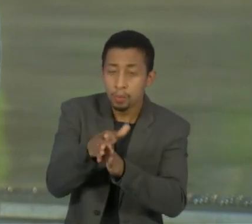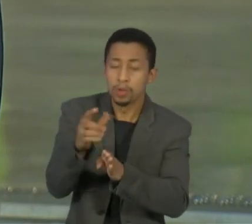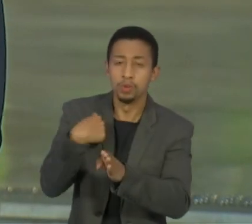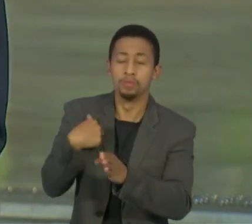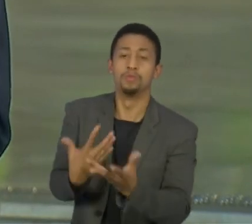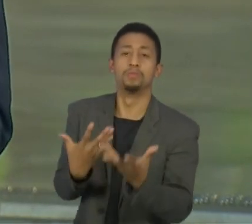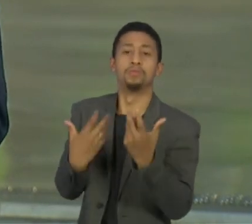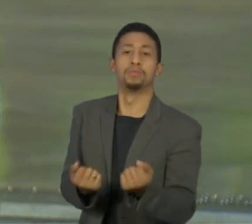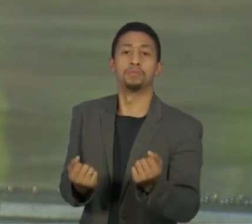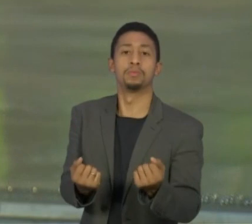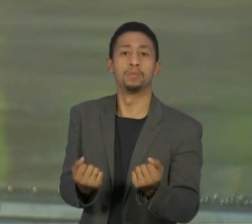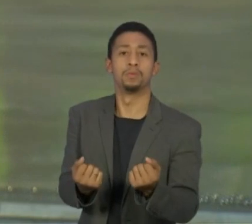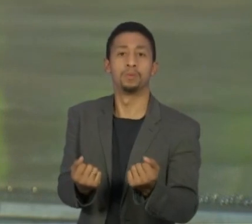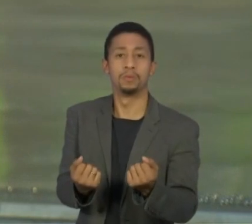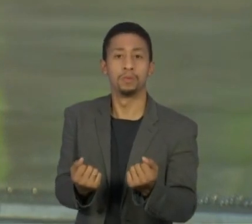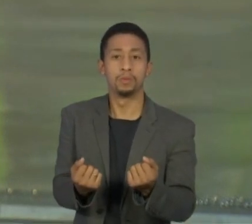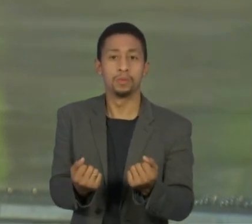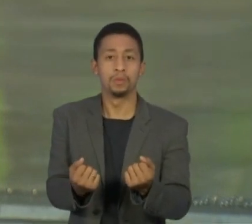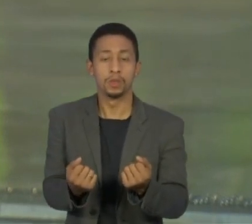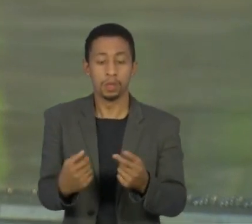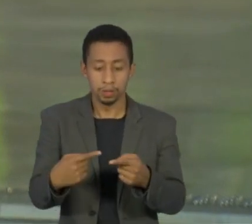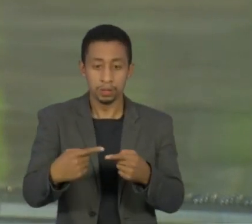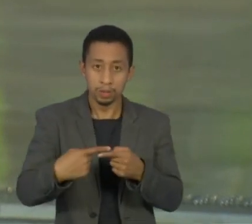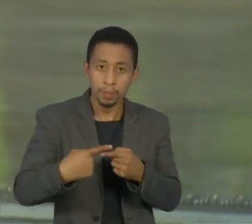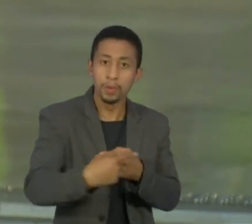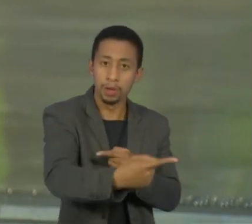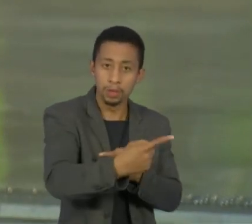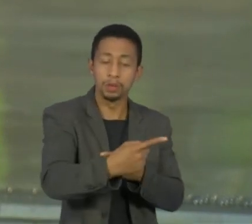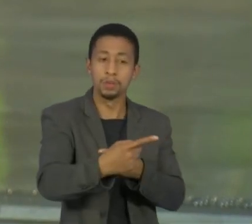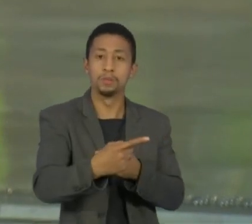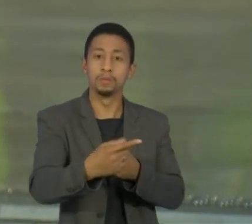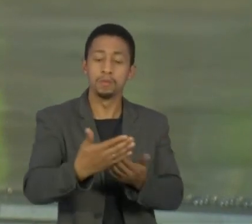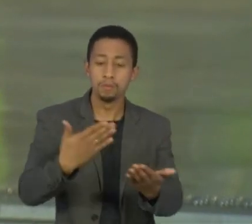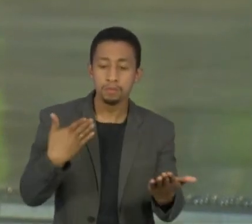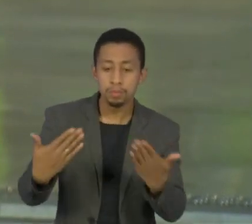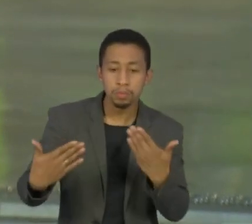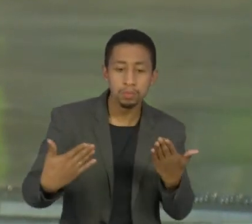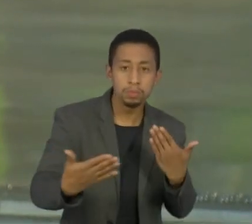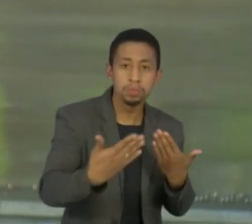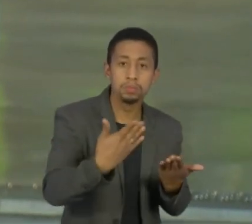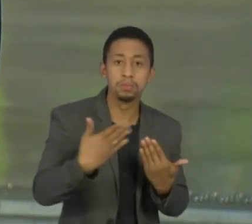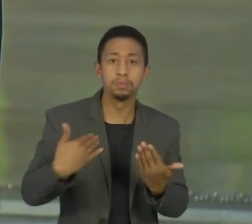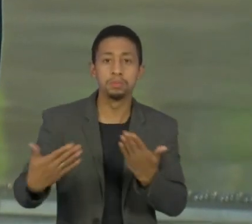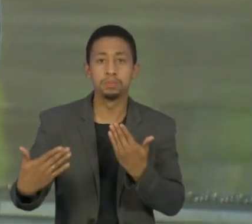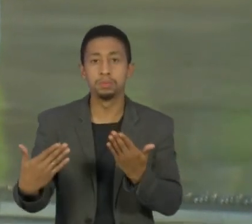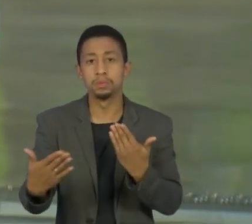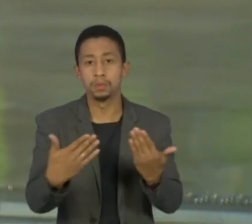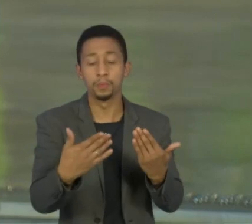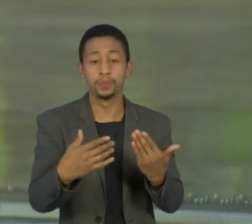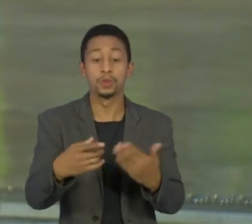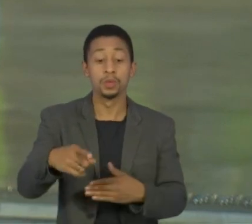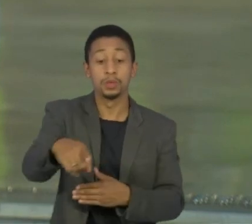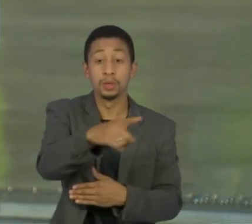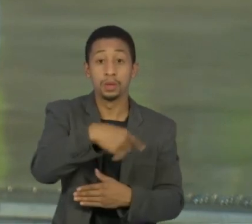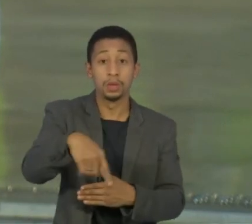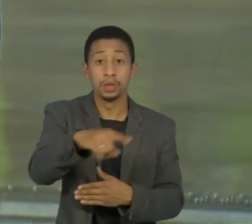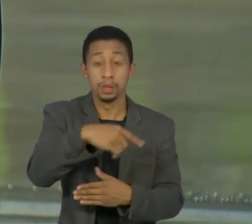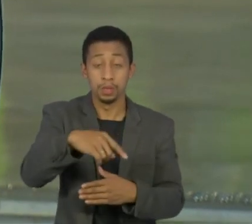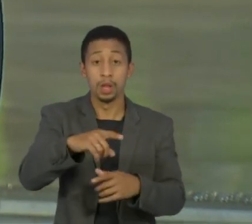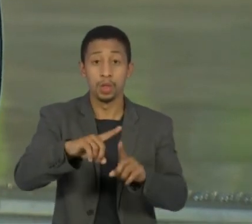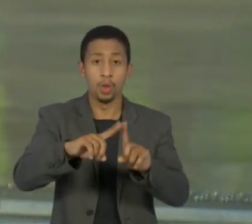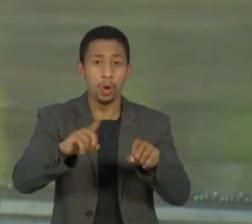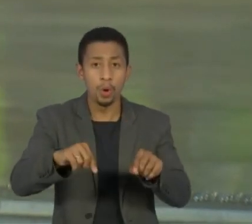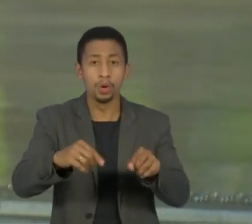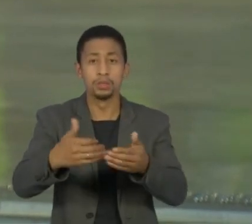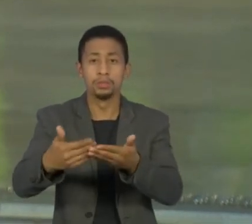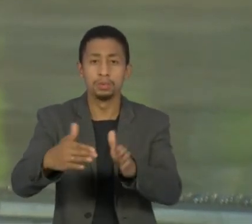entra, conversar, dialogar com os setores que agora podem voltar a funcionar na fase